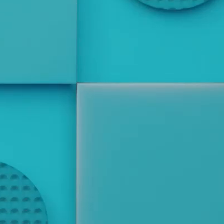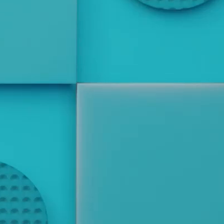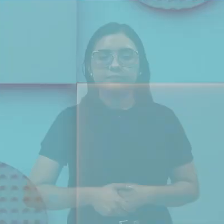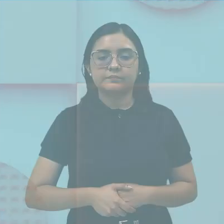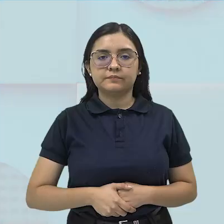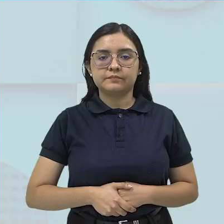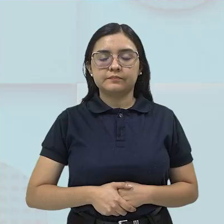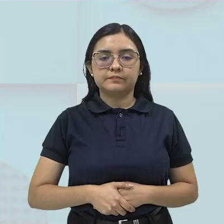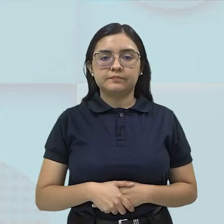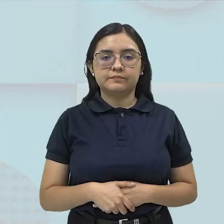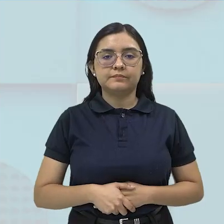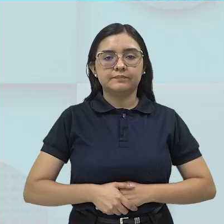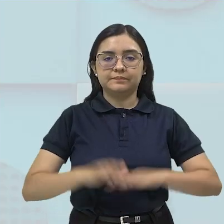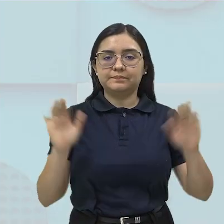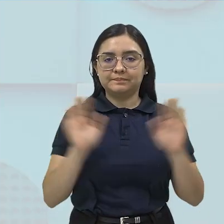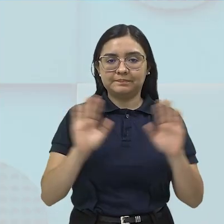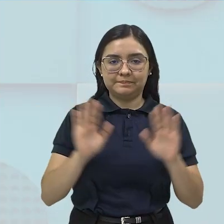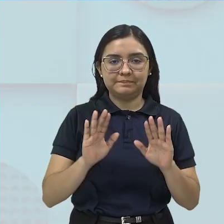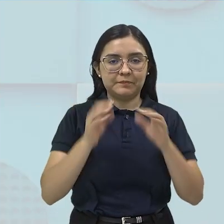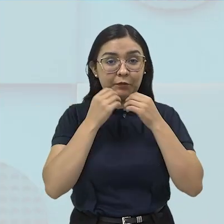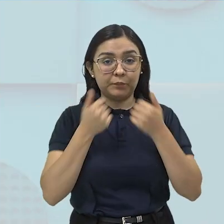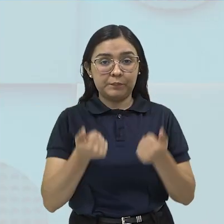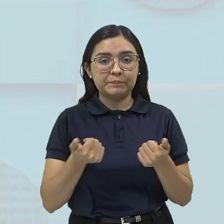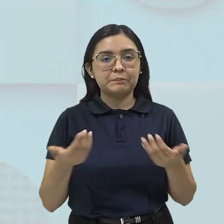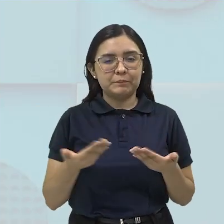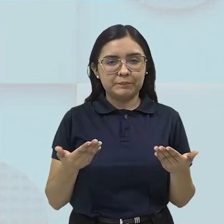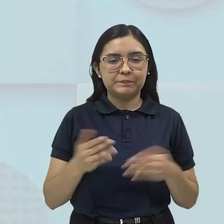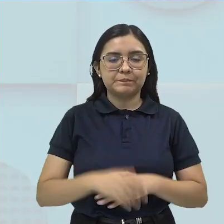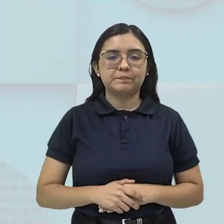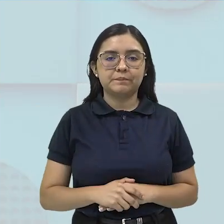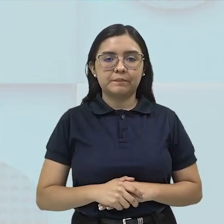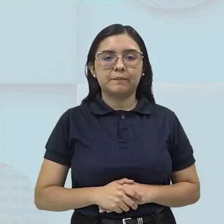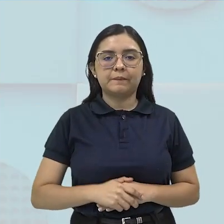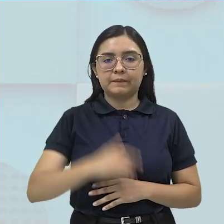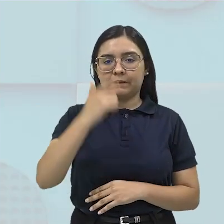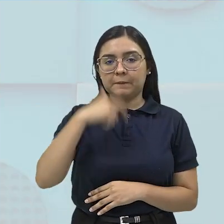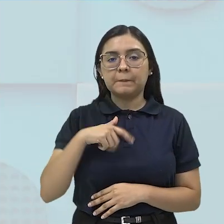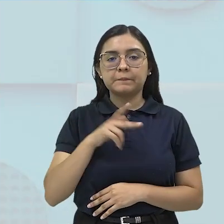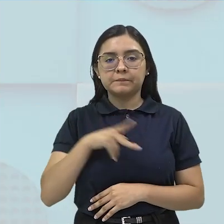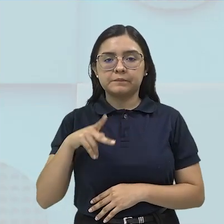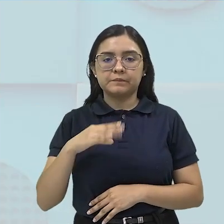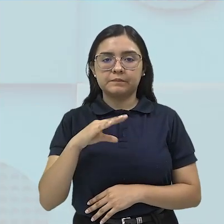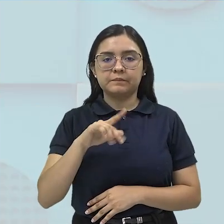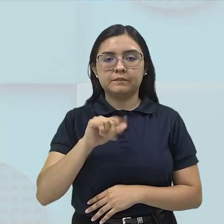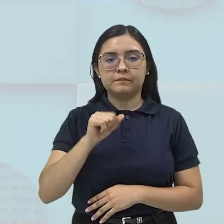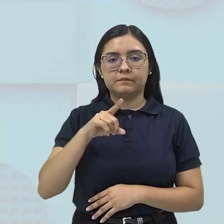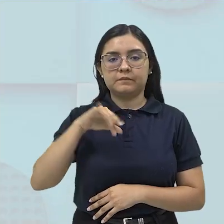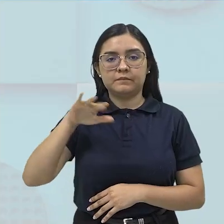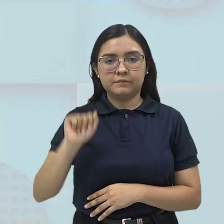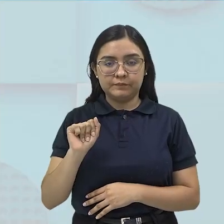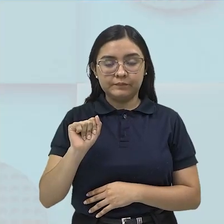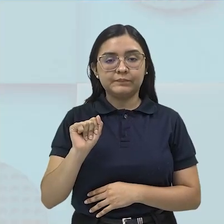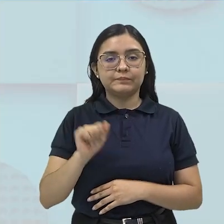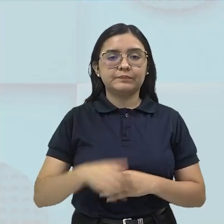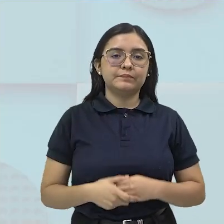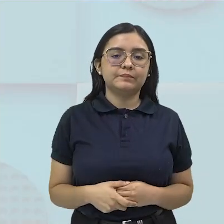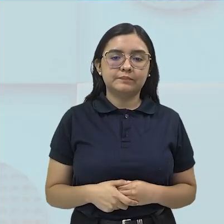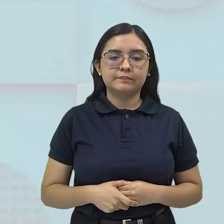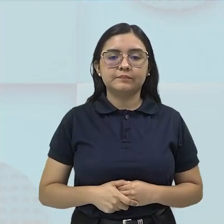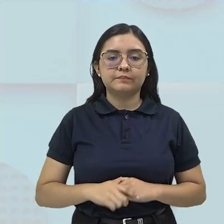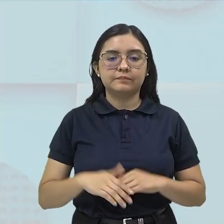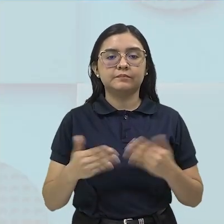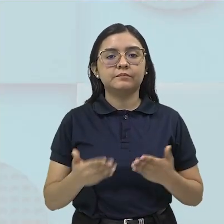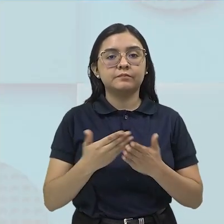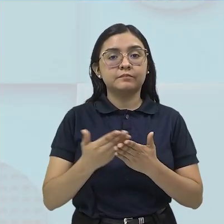How are you today? Olá, como estão todos hoje? Here is teacher Cláudia Borges, aqui é a professora Cláudia Borges. Nós